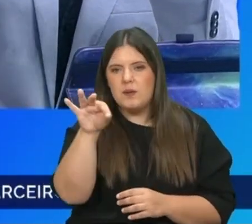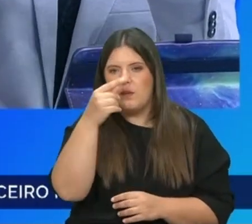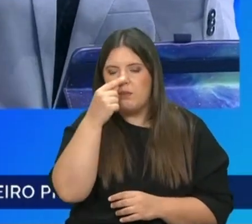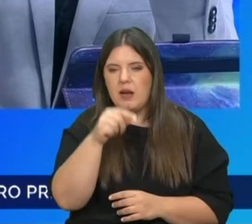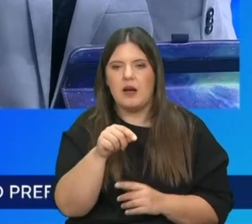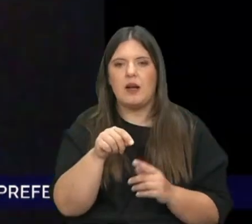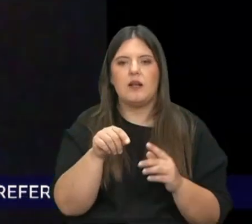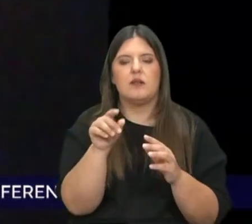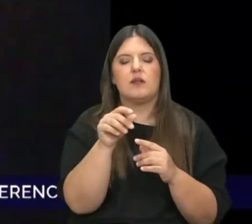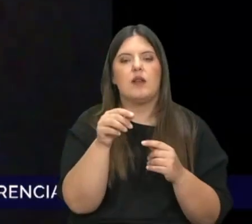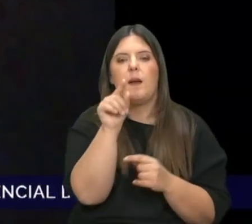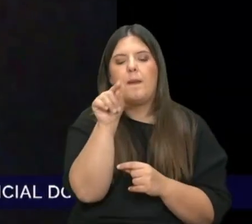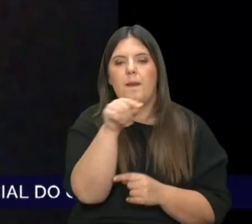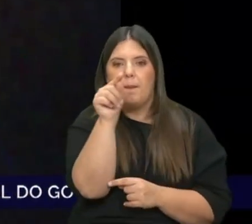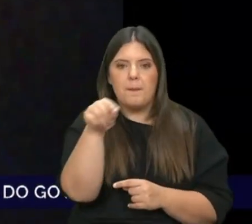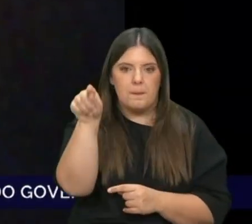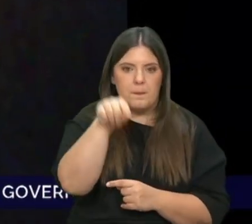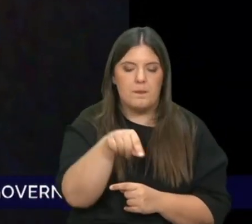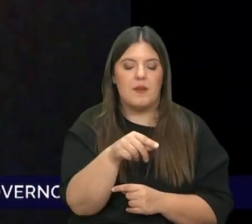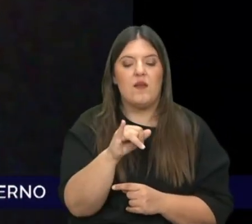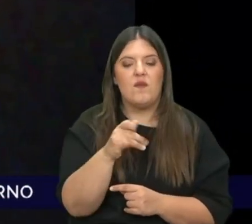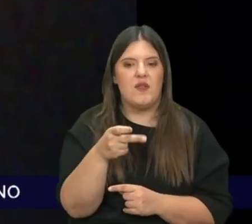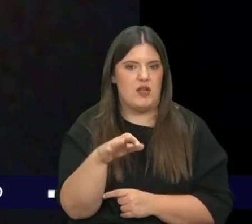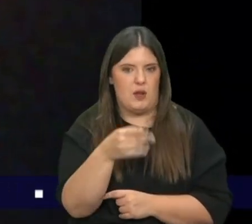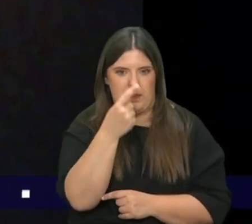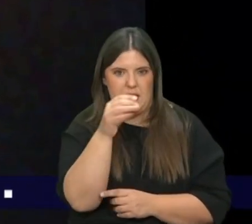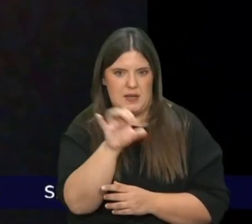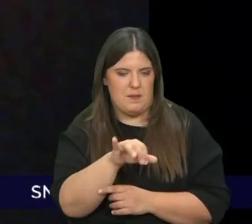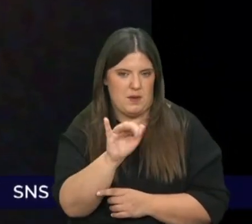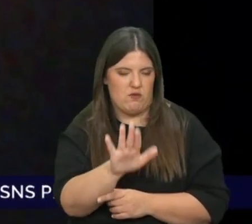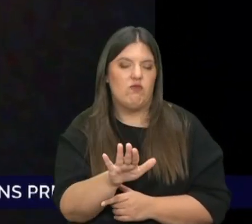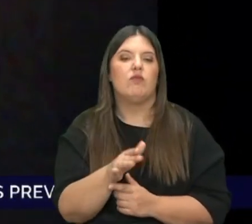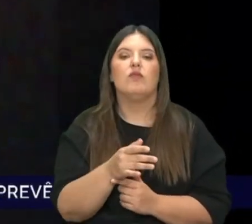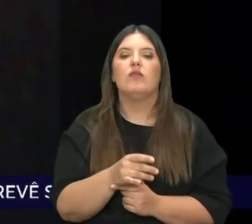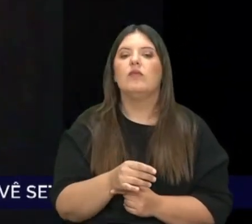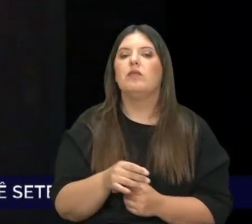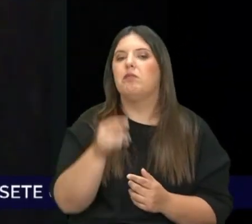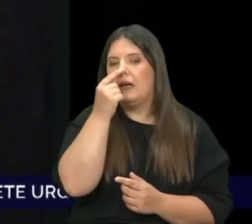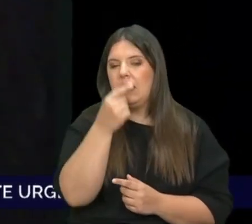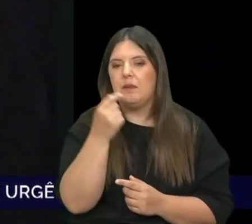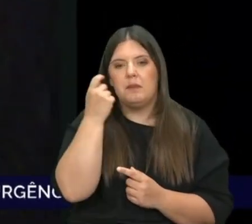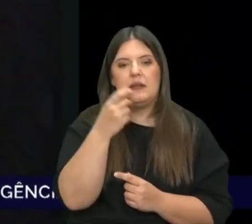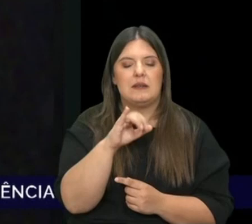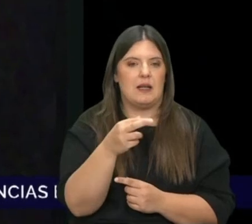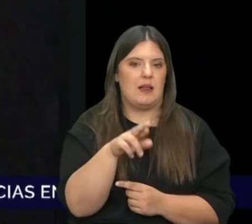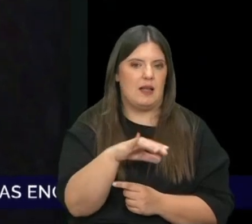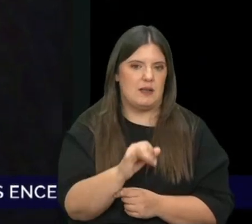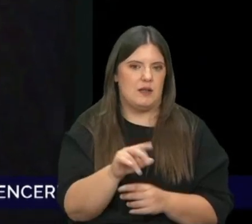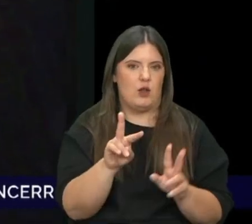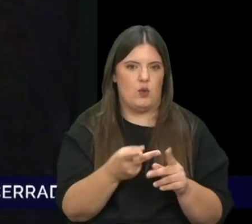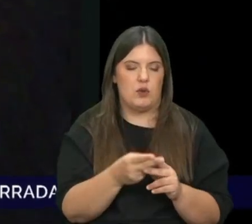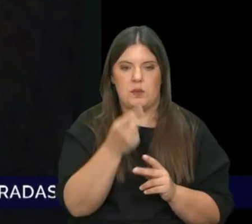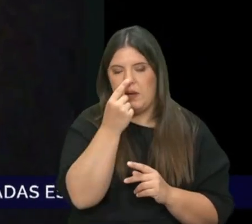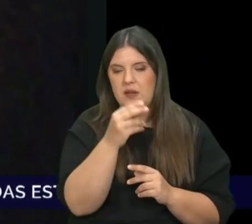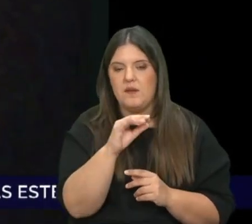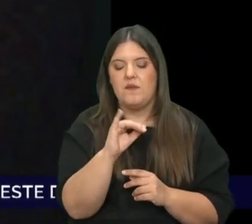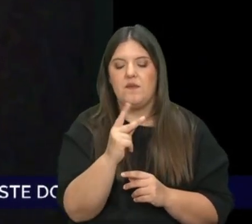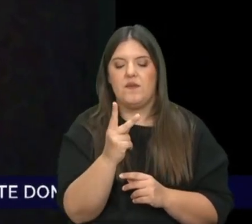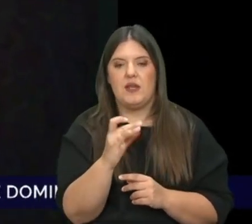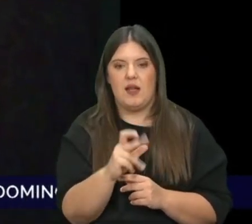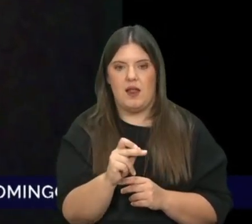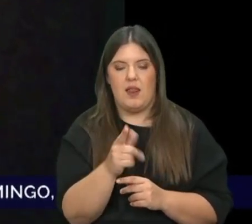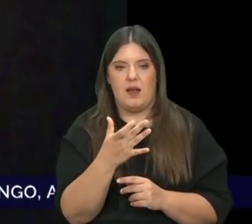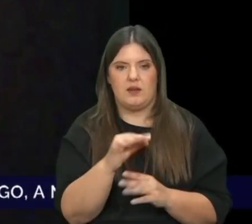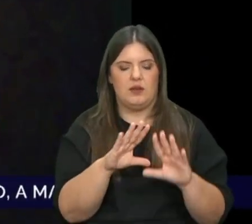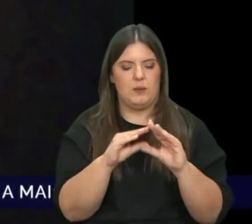símbolo matemático do infinito. Pensa-se que isto será o resultado de 2 galáxias, olha, parecidas com a Via Láctea, de galáxias de disco,